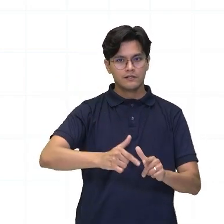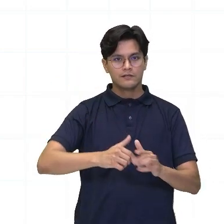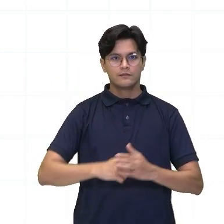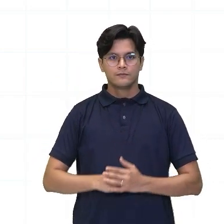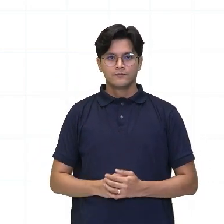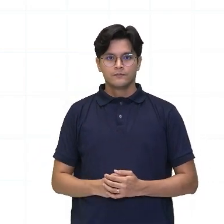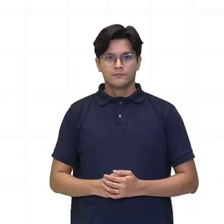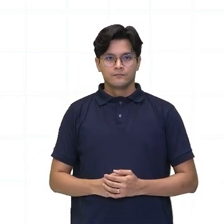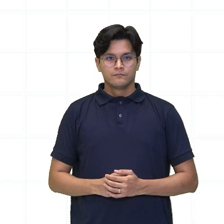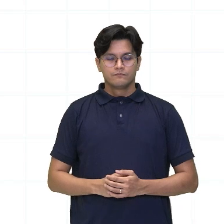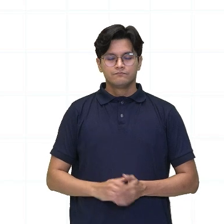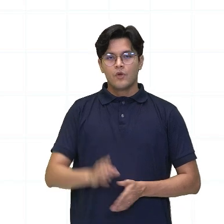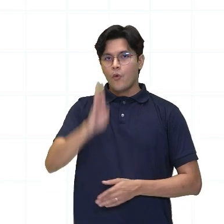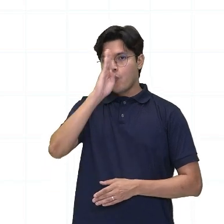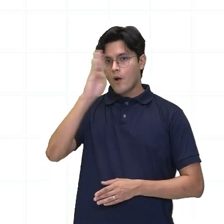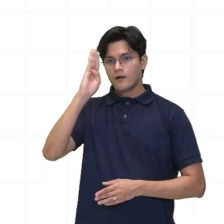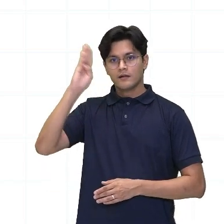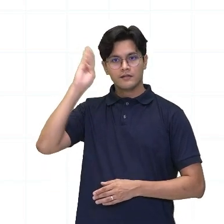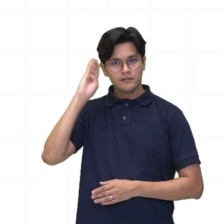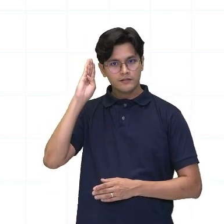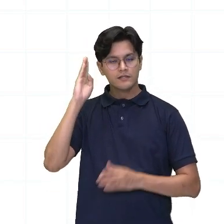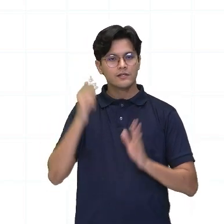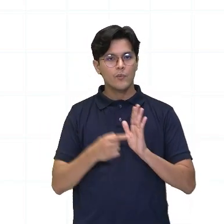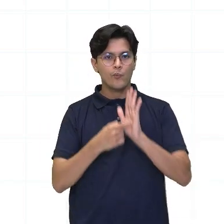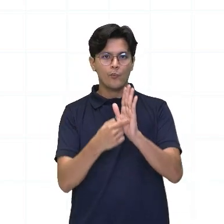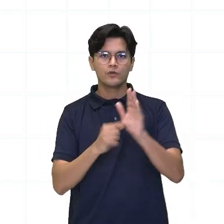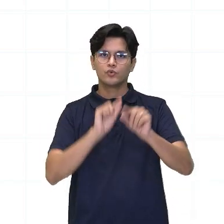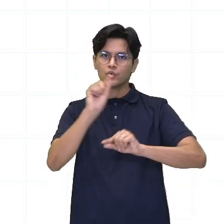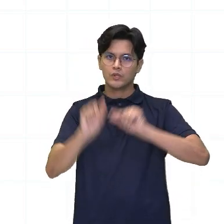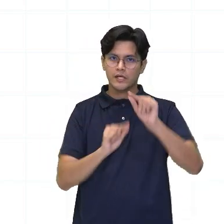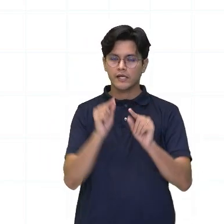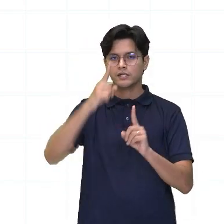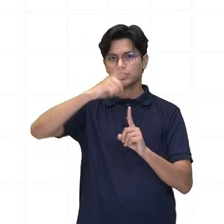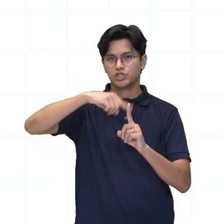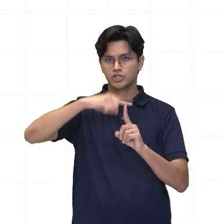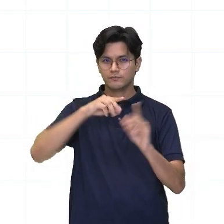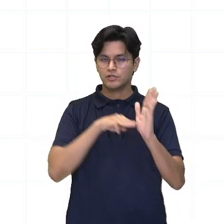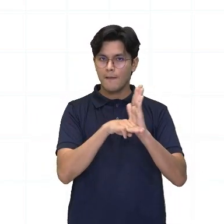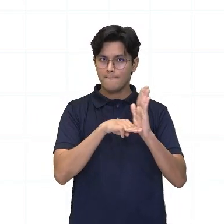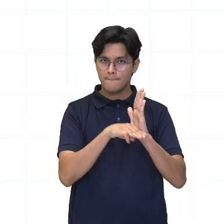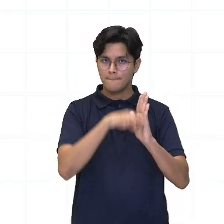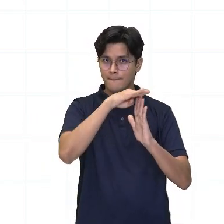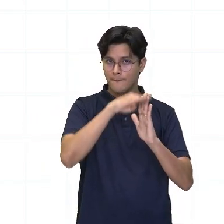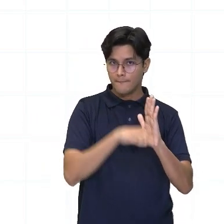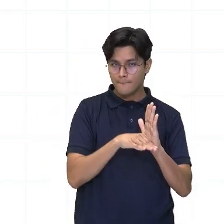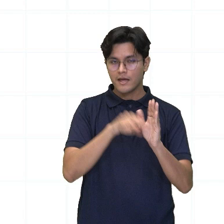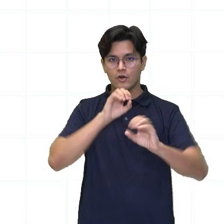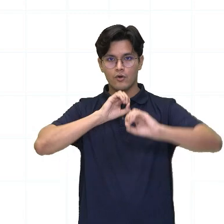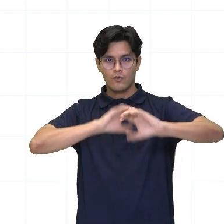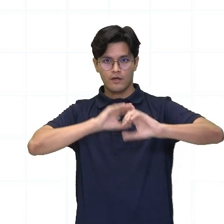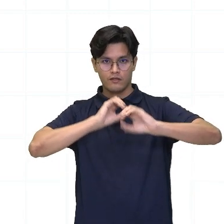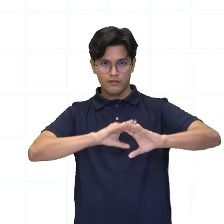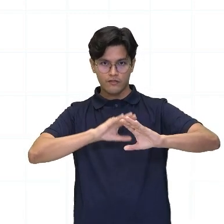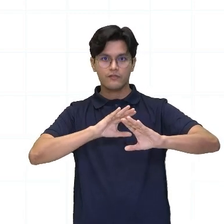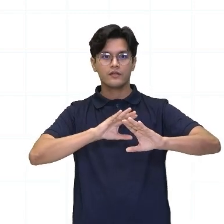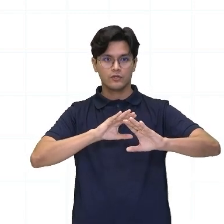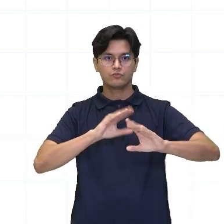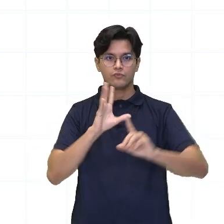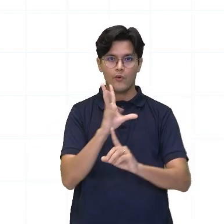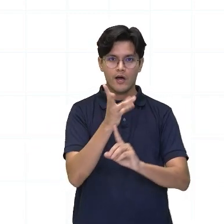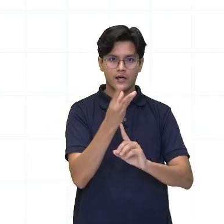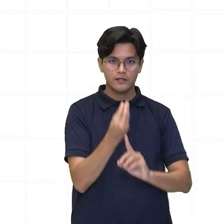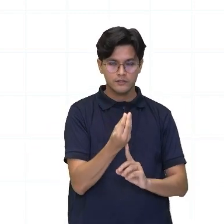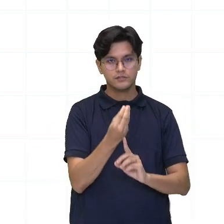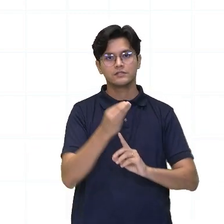academicismo, ele designa originalmente um método de ensino artístico profissionalizante ministrado